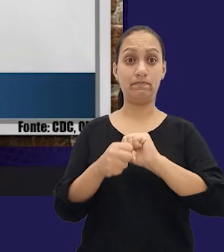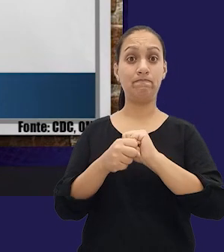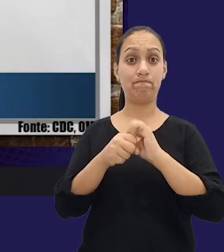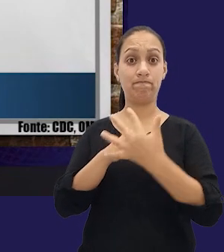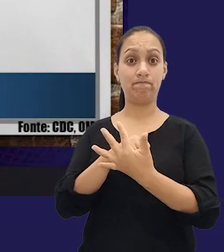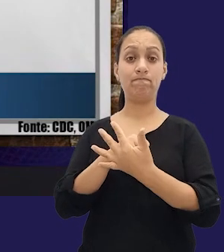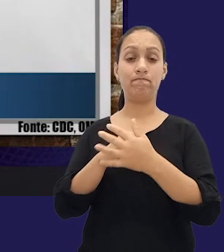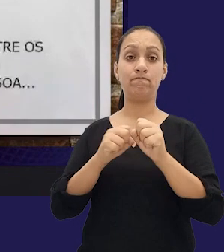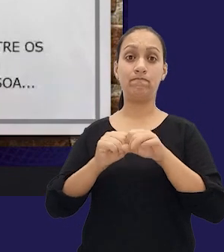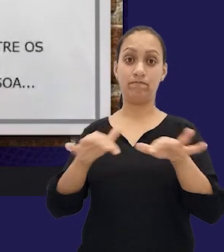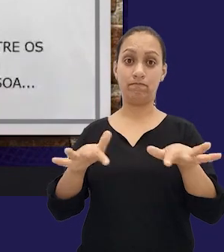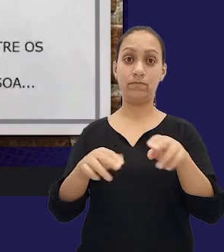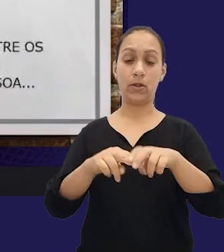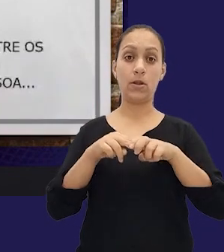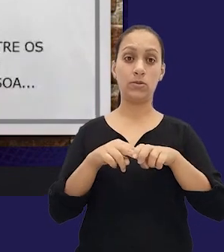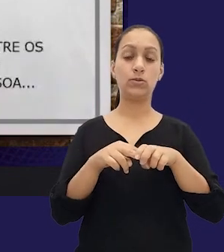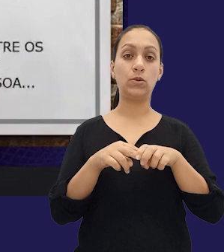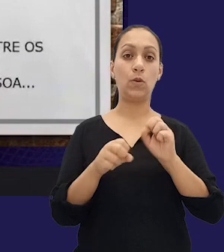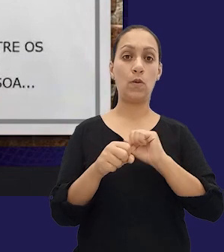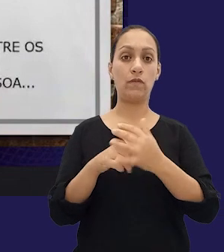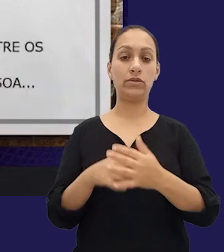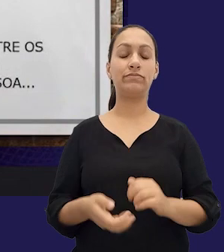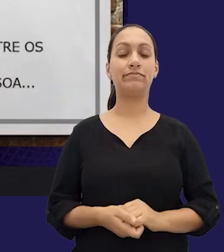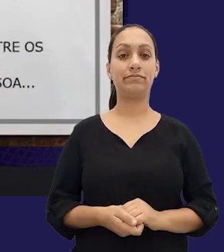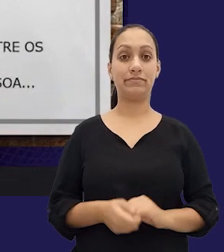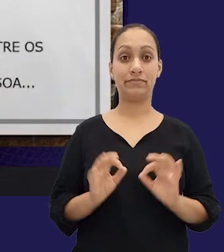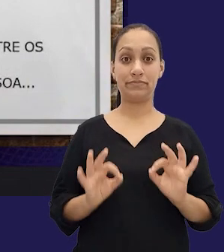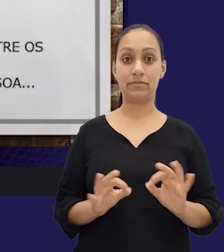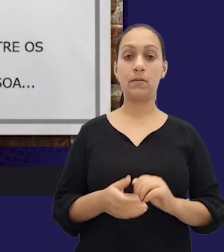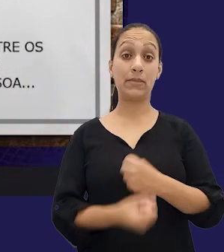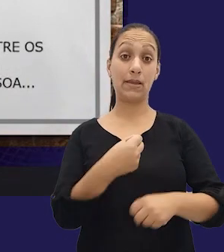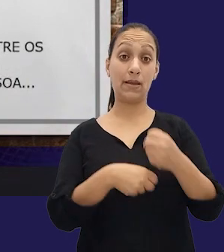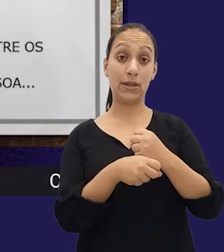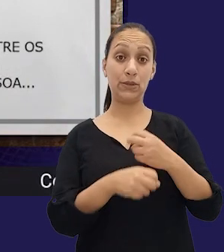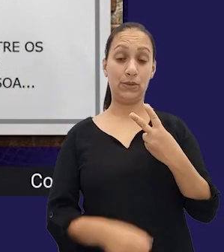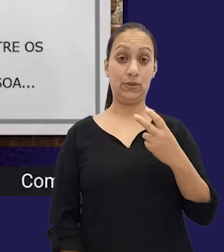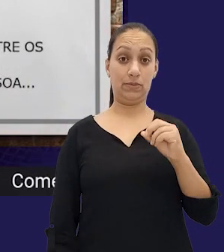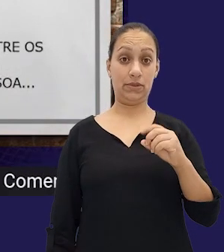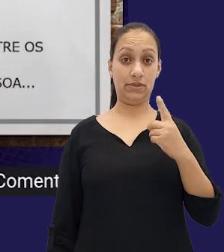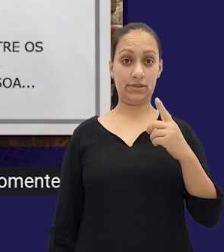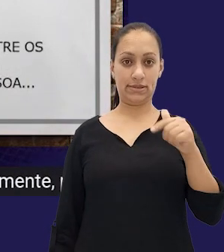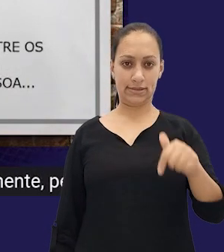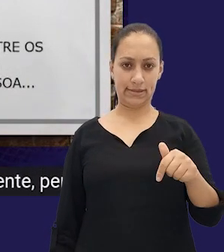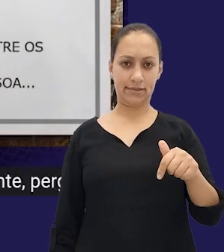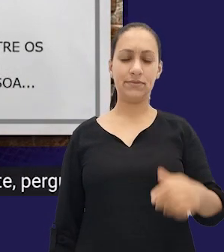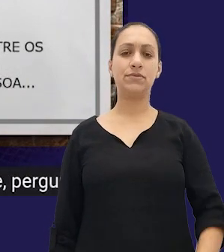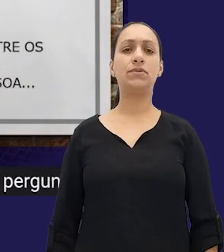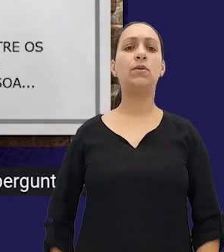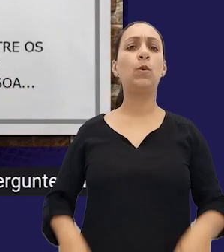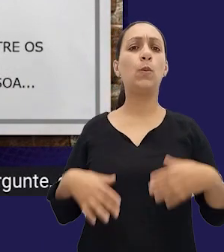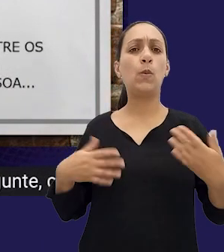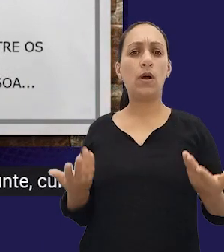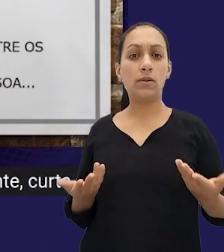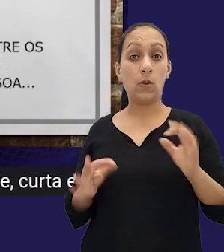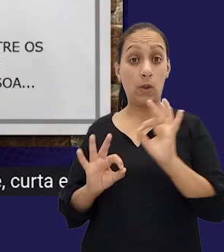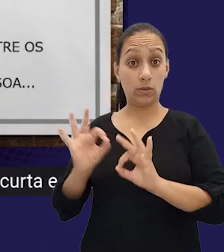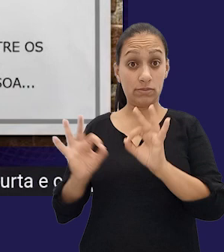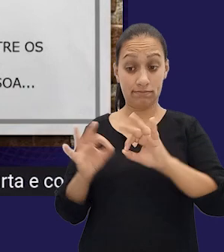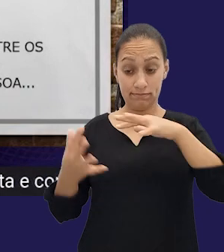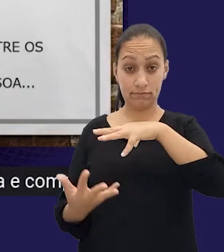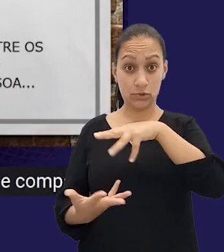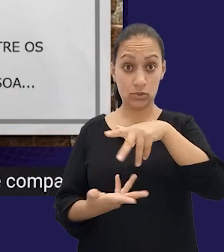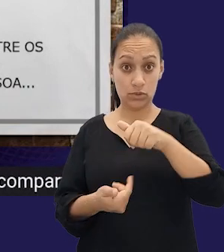pelo coronavírus, tá? Bom, então lá em 2017, quando a Organização Mundial da Saúde,